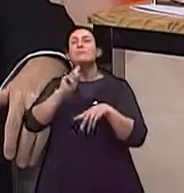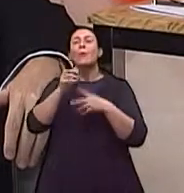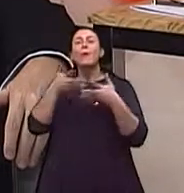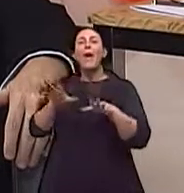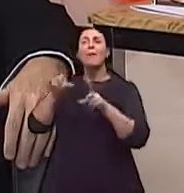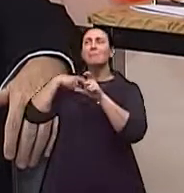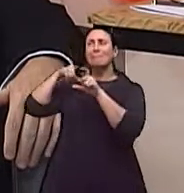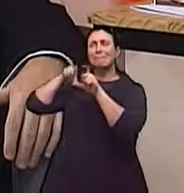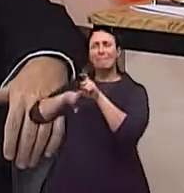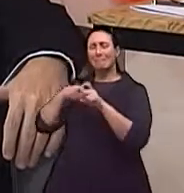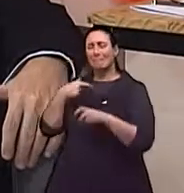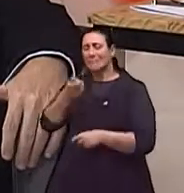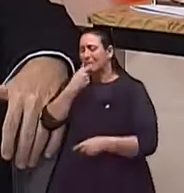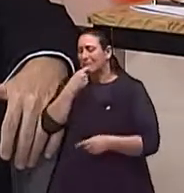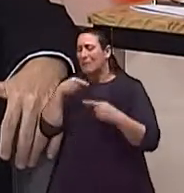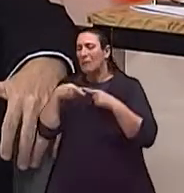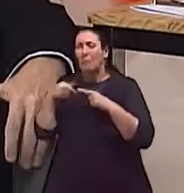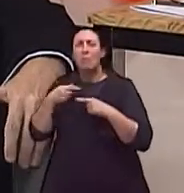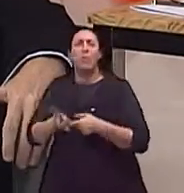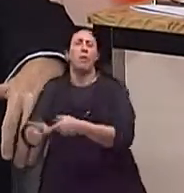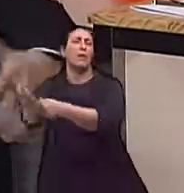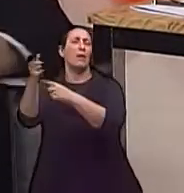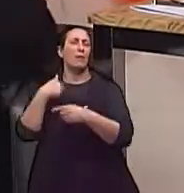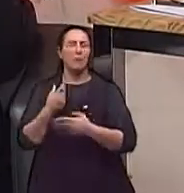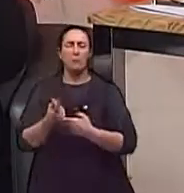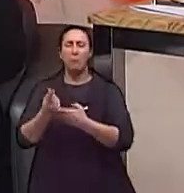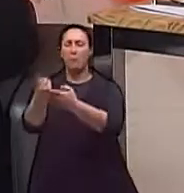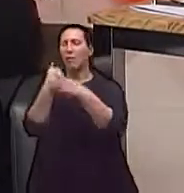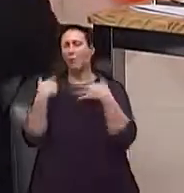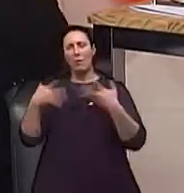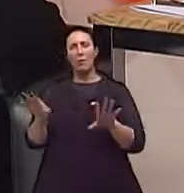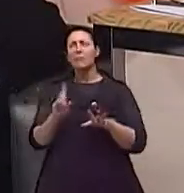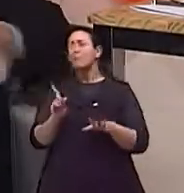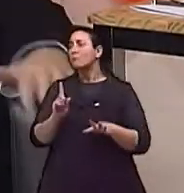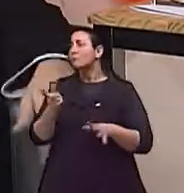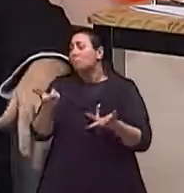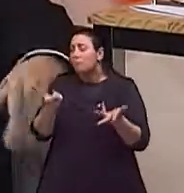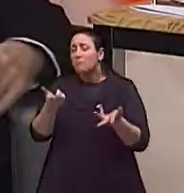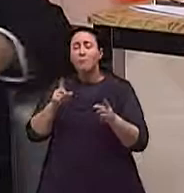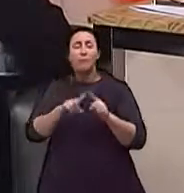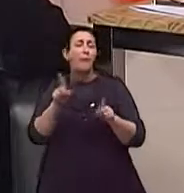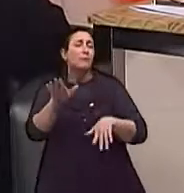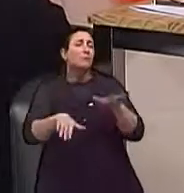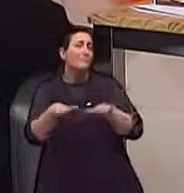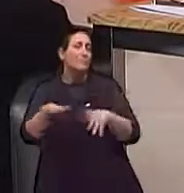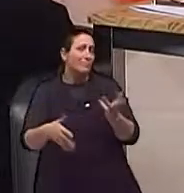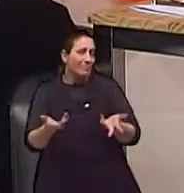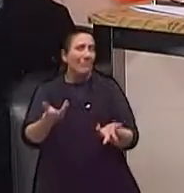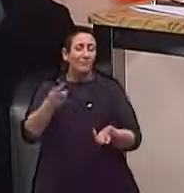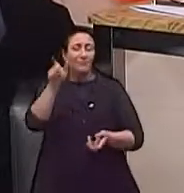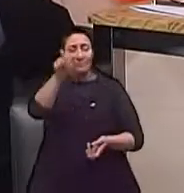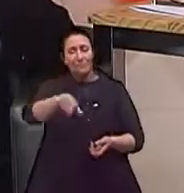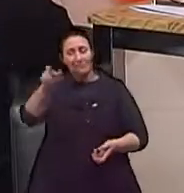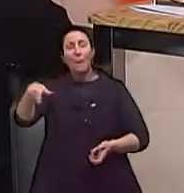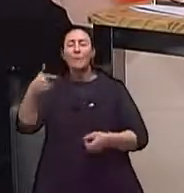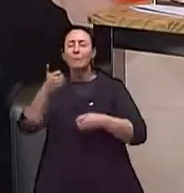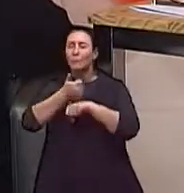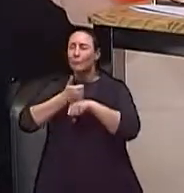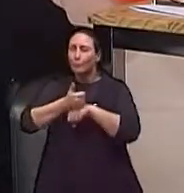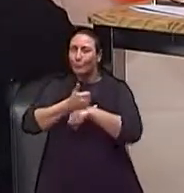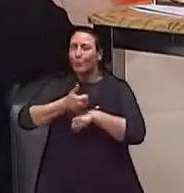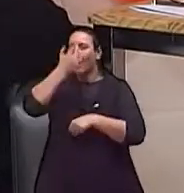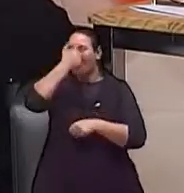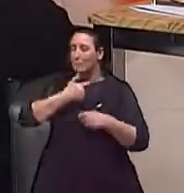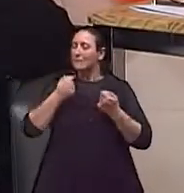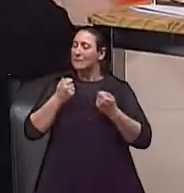mesmo não quero ficar dependente não quero tomar mas vai ficar com sintomas de depressão claro que o profissional tem que ter muita